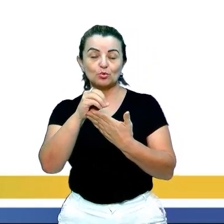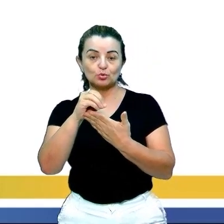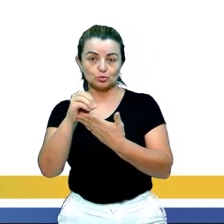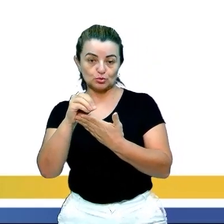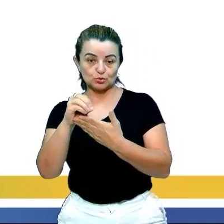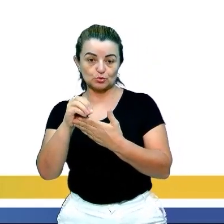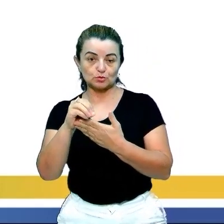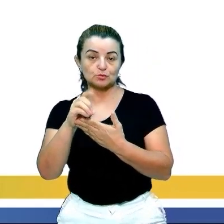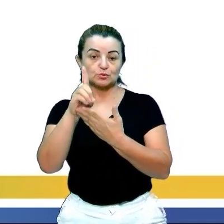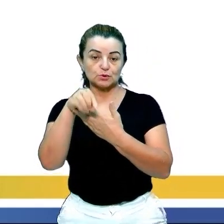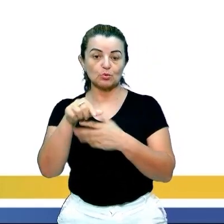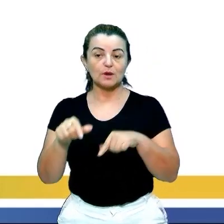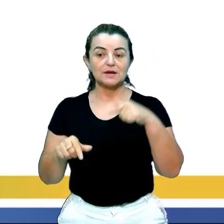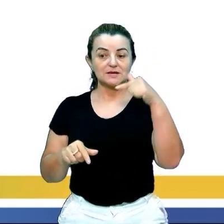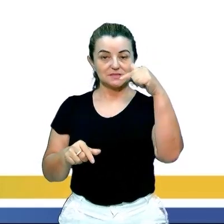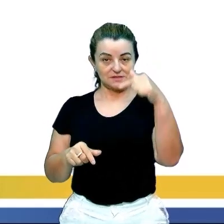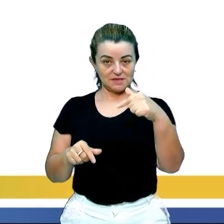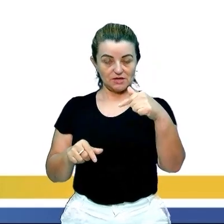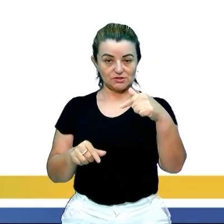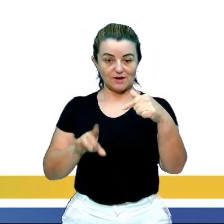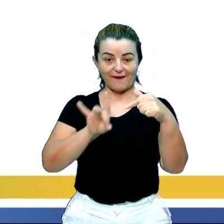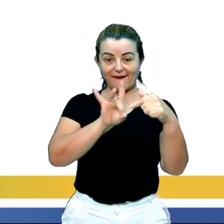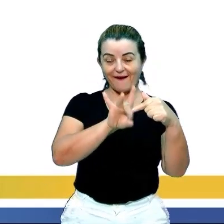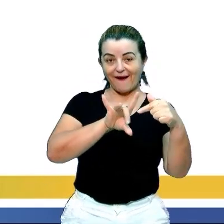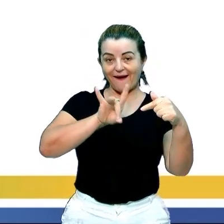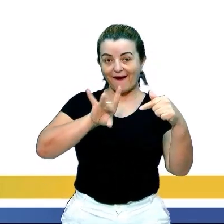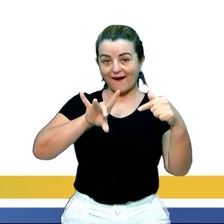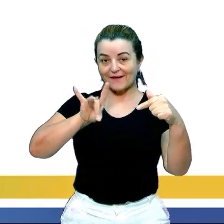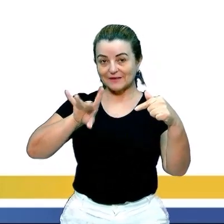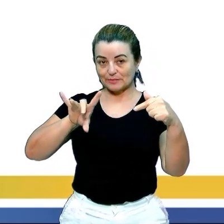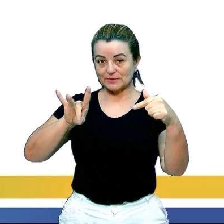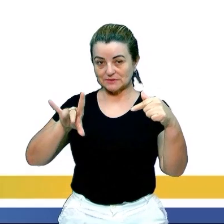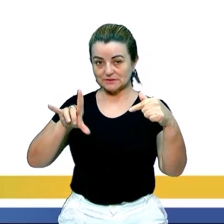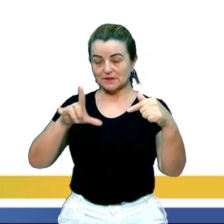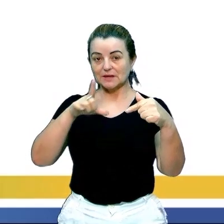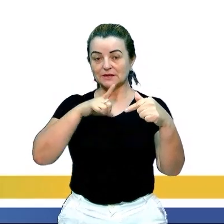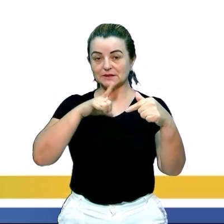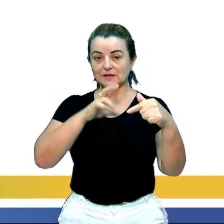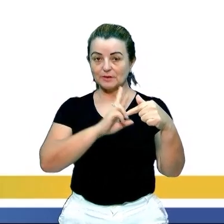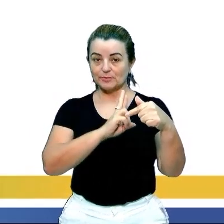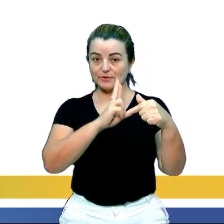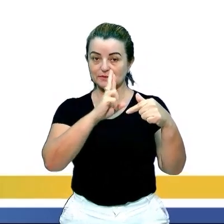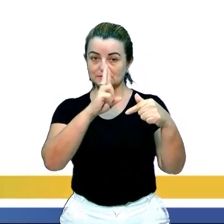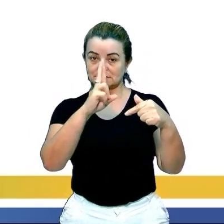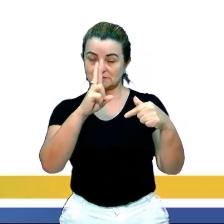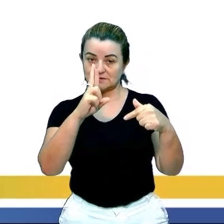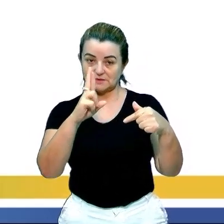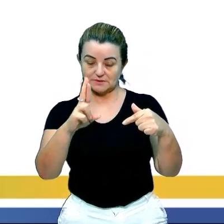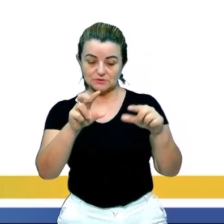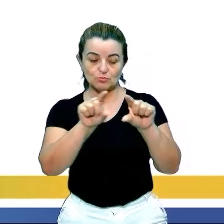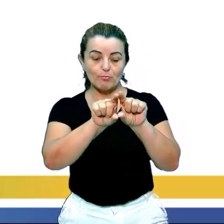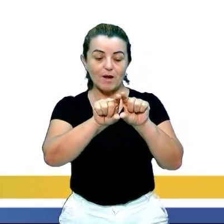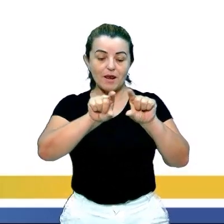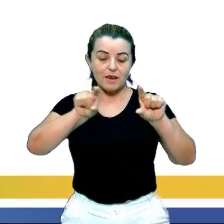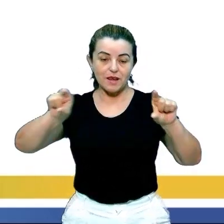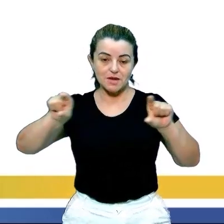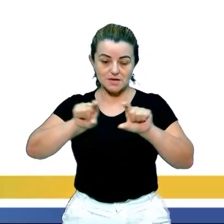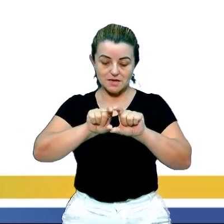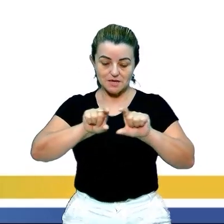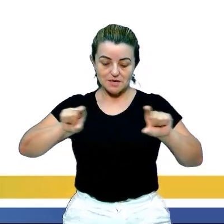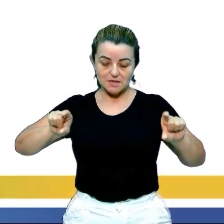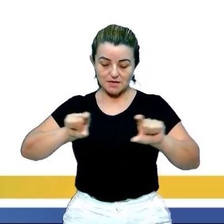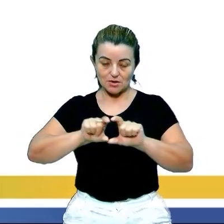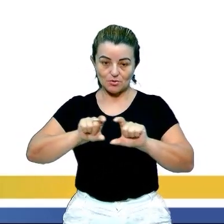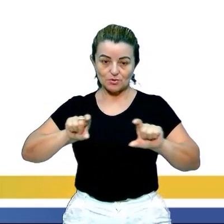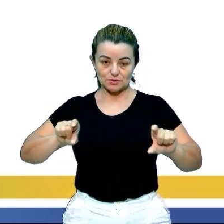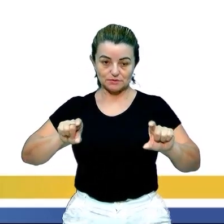periódica são 7. Cada período é representado por uma linha na horizontal, ok?